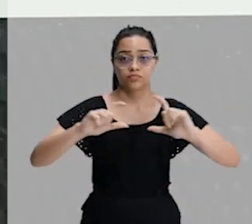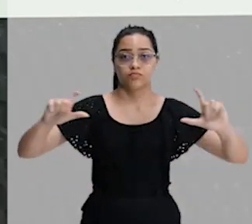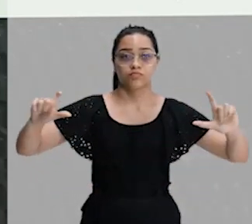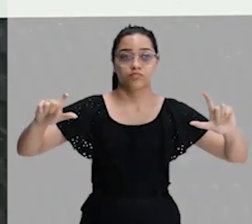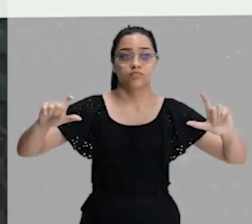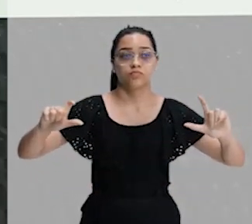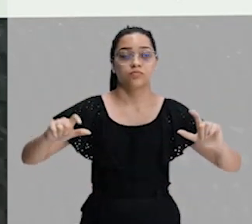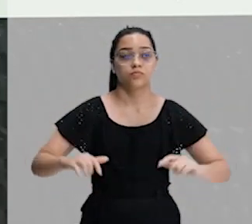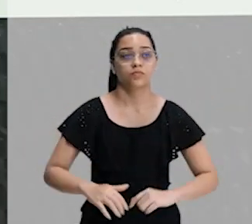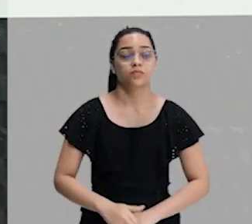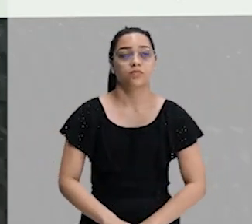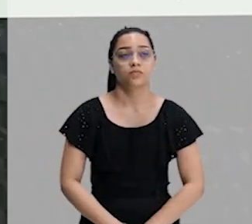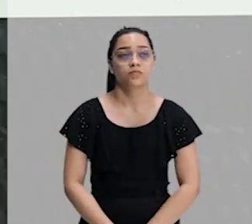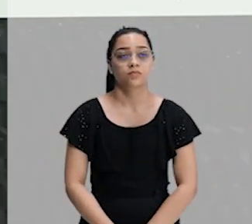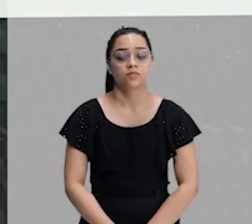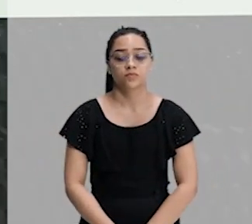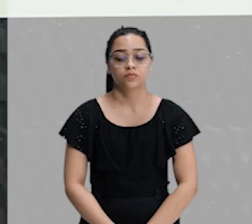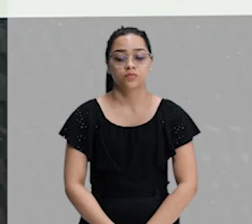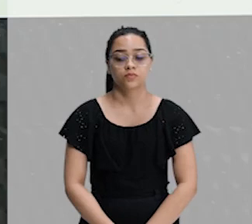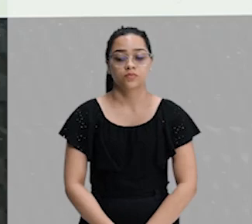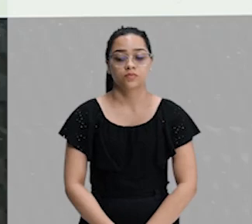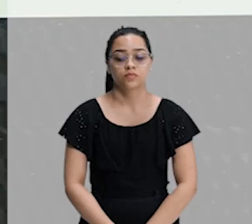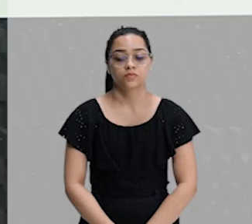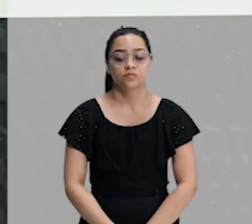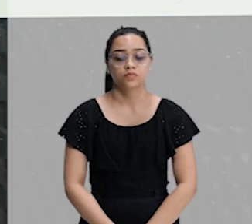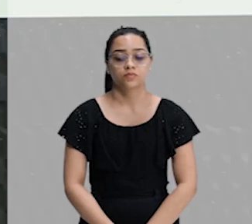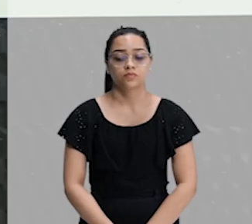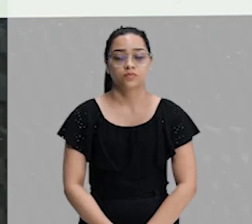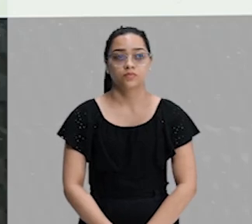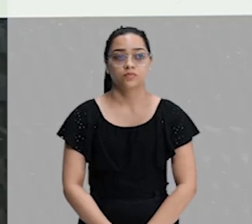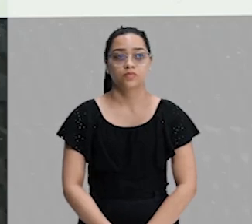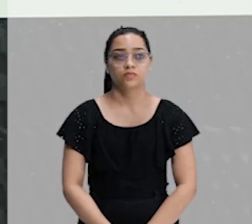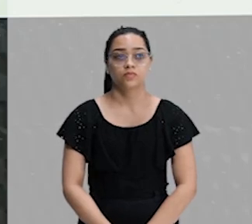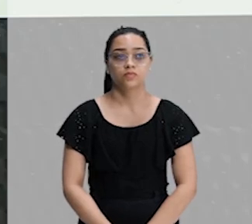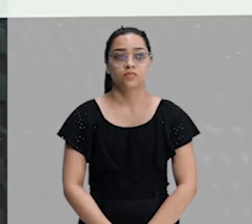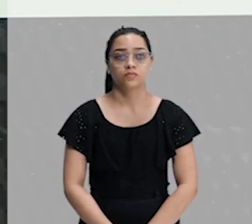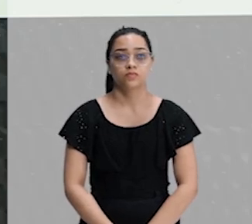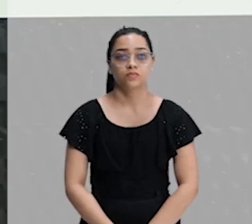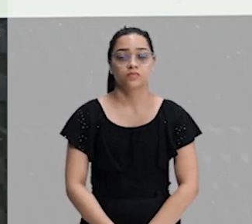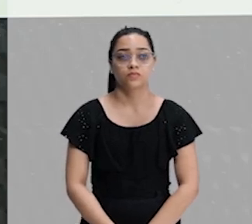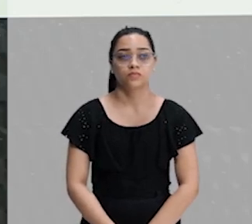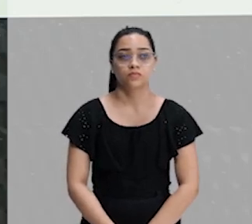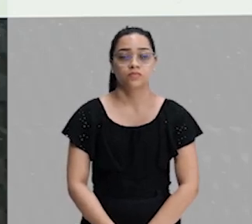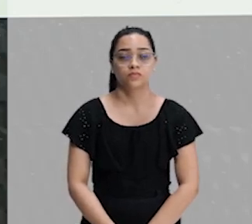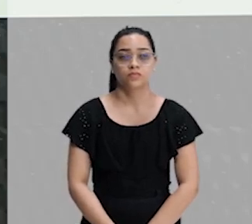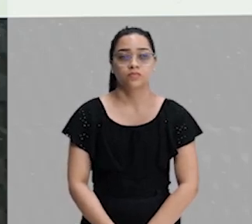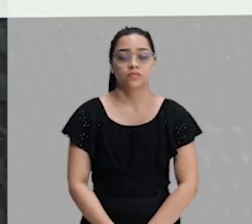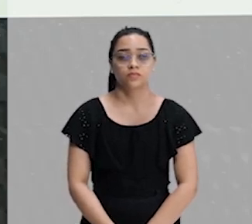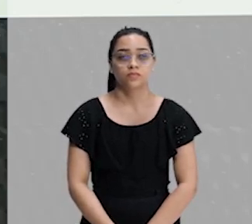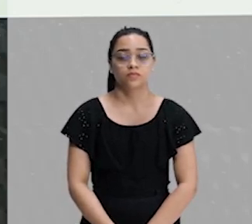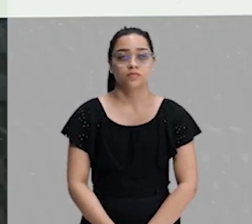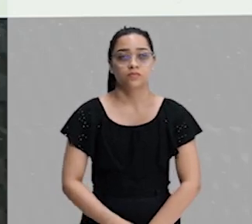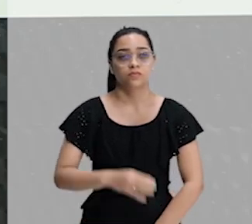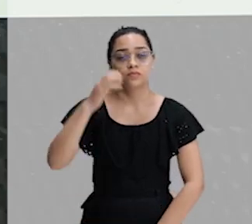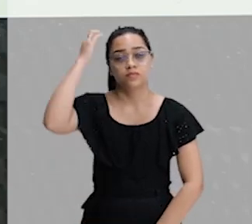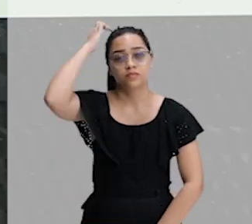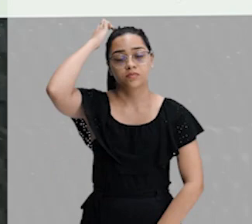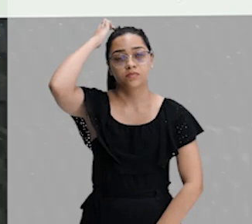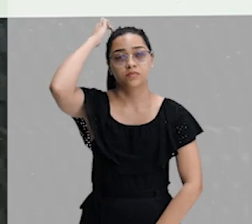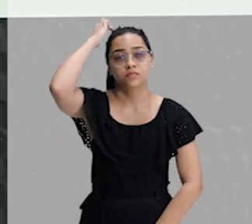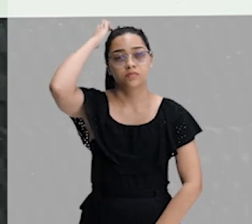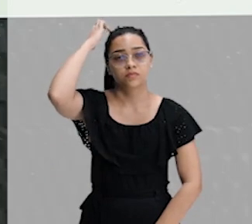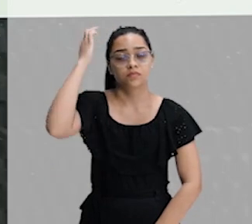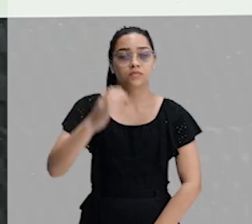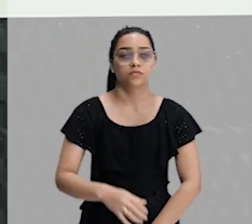de vinho na forma cilíndrica tem raio da base igual a 3 metros e a altura 2 metros.